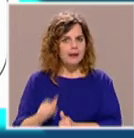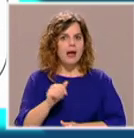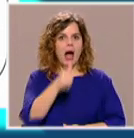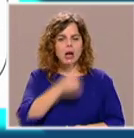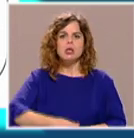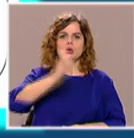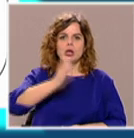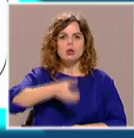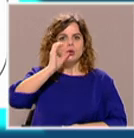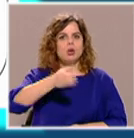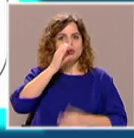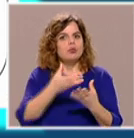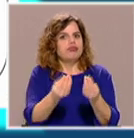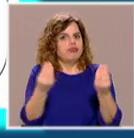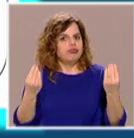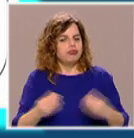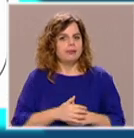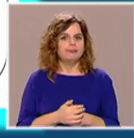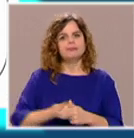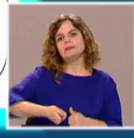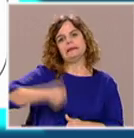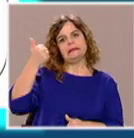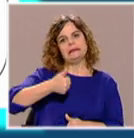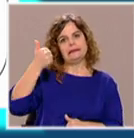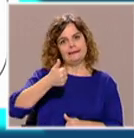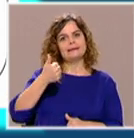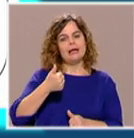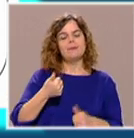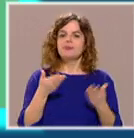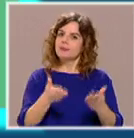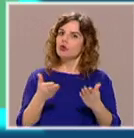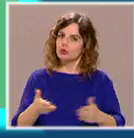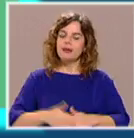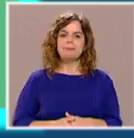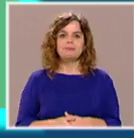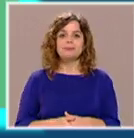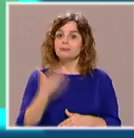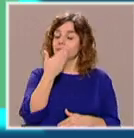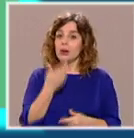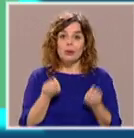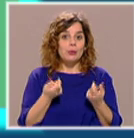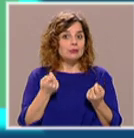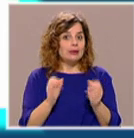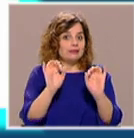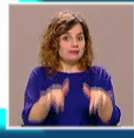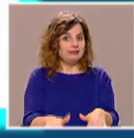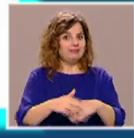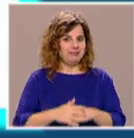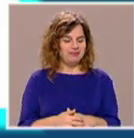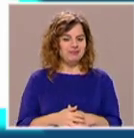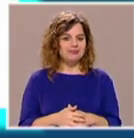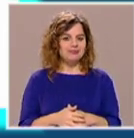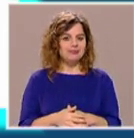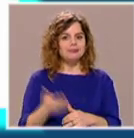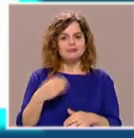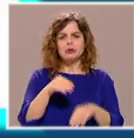em abundância. São então estas as principais medidas. A nossa aula está mesmo quase a terminar e vou passar aqui este joguinho